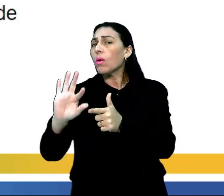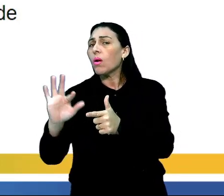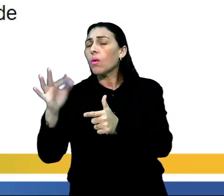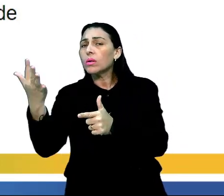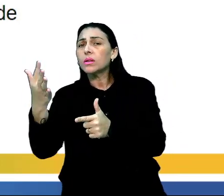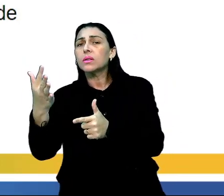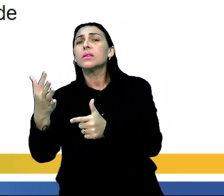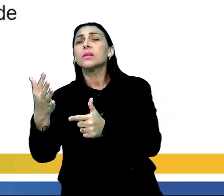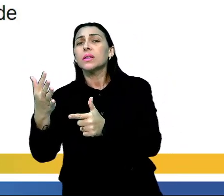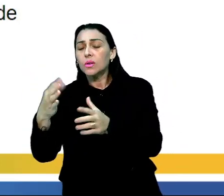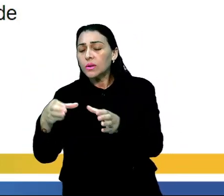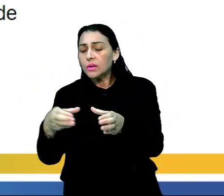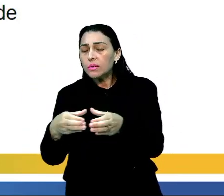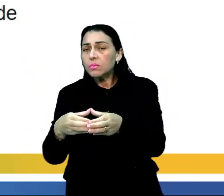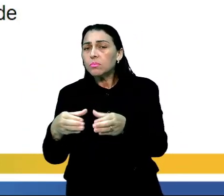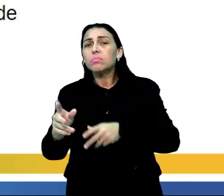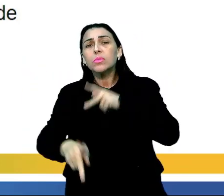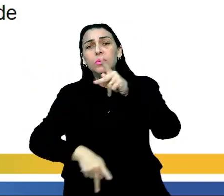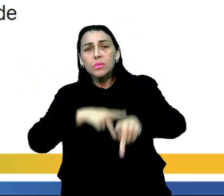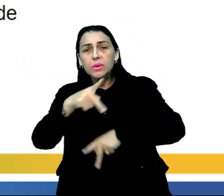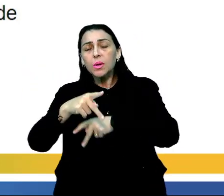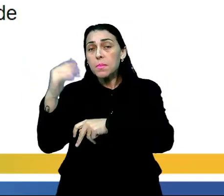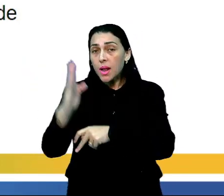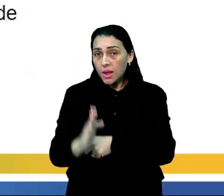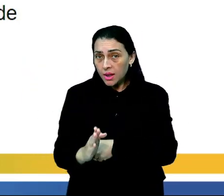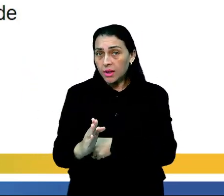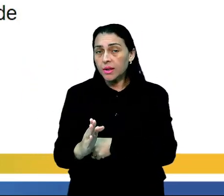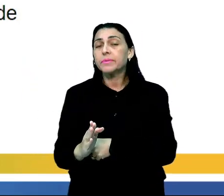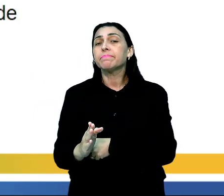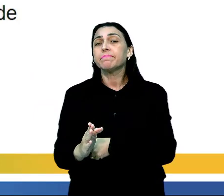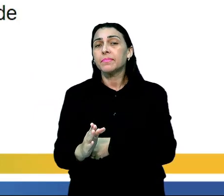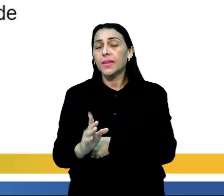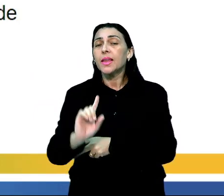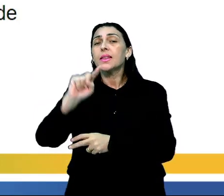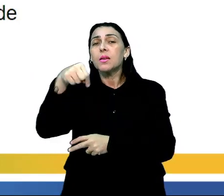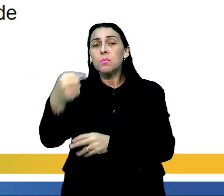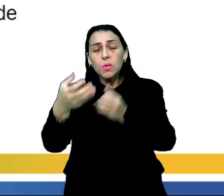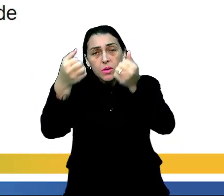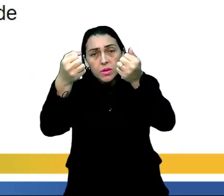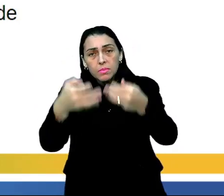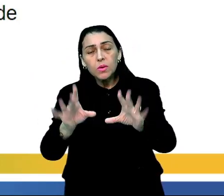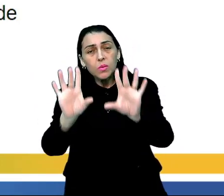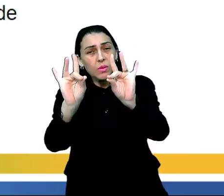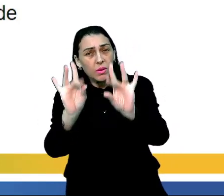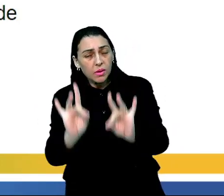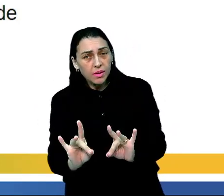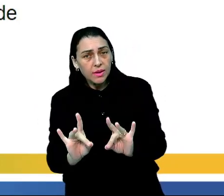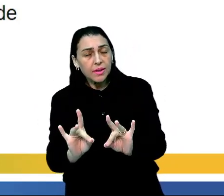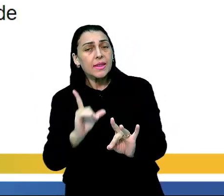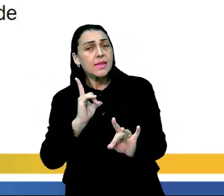a miséria da sociedade, da população brasileira? E aí mais adiante ele diz assim,